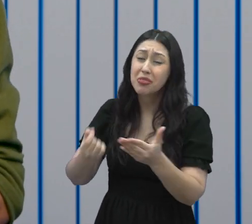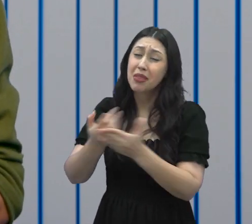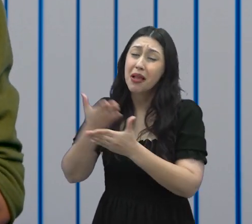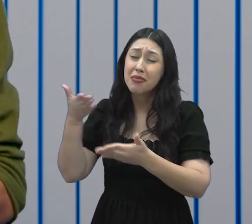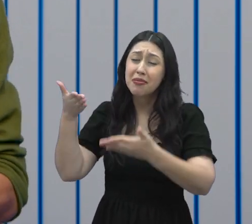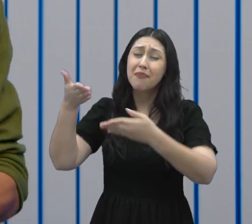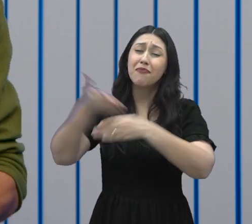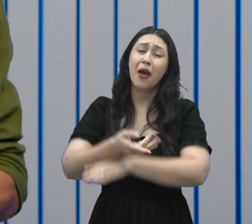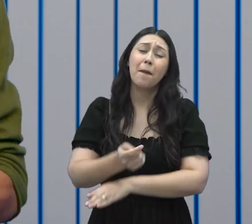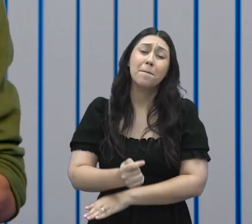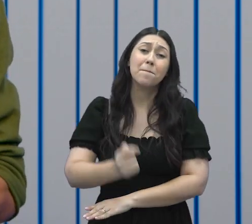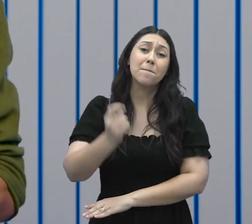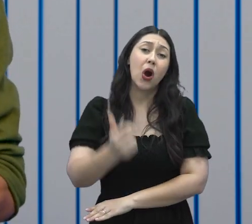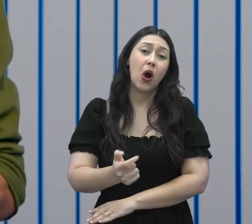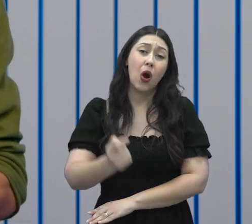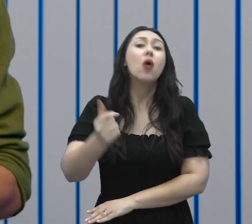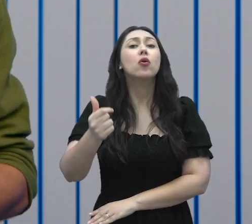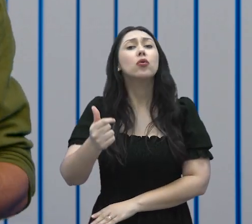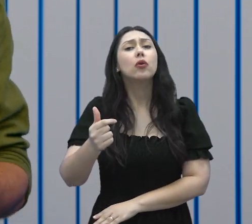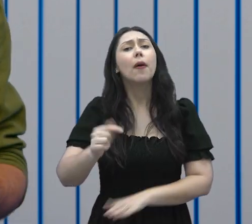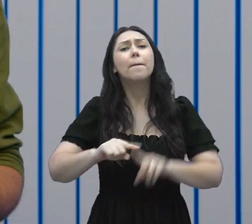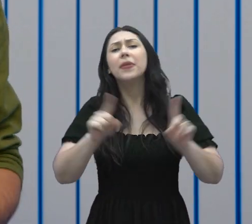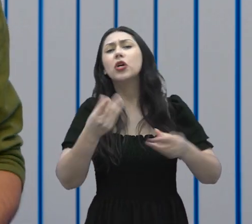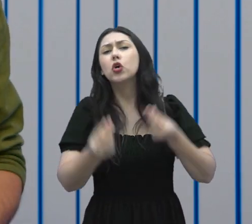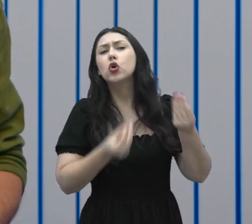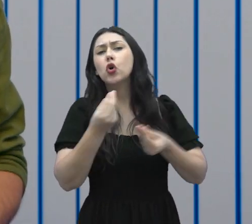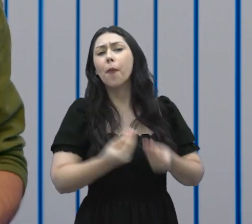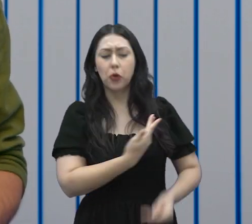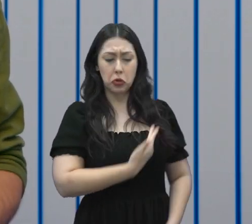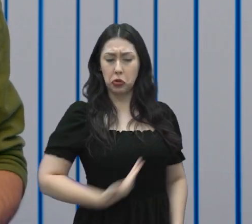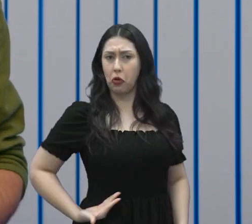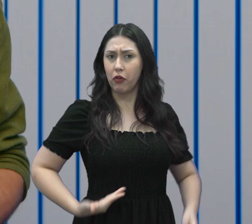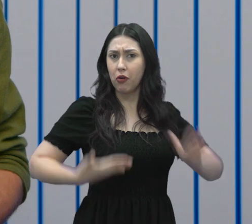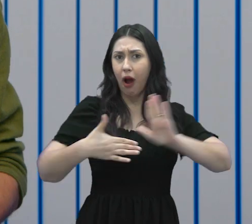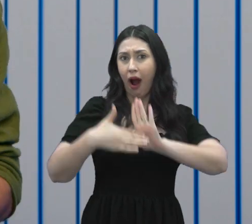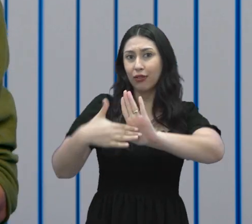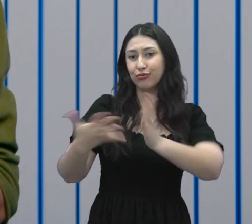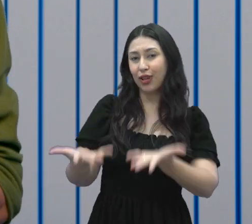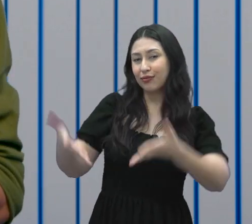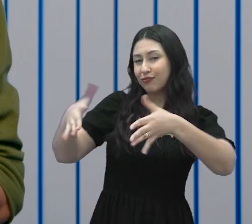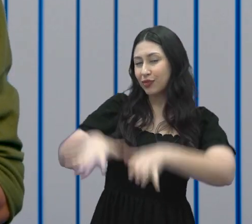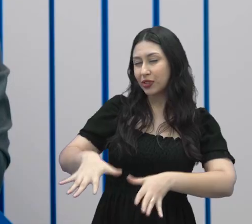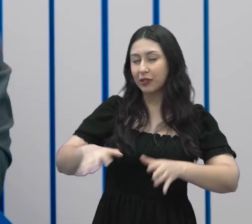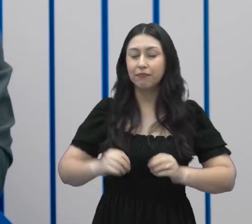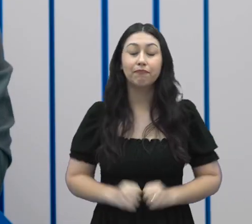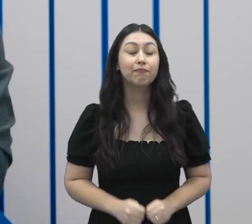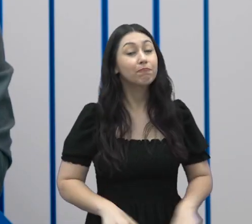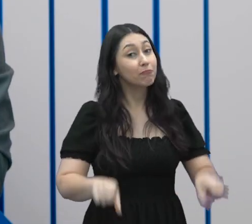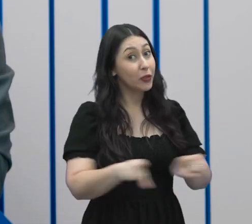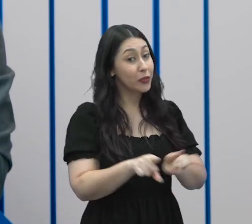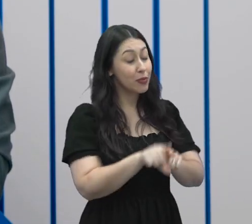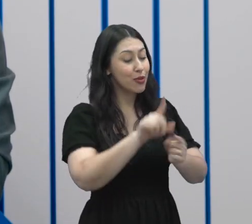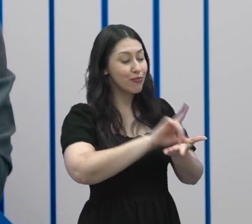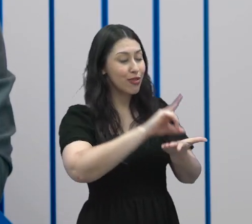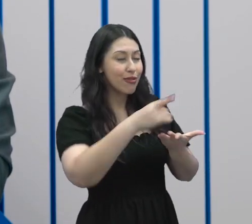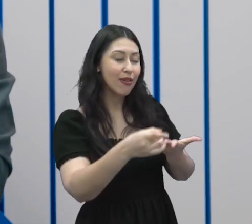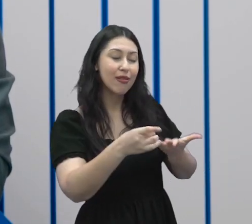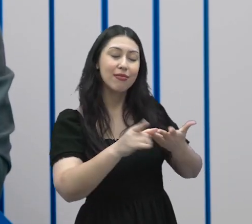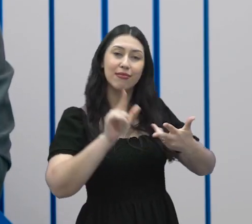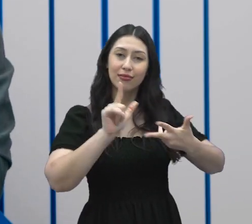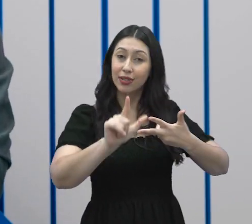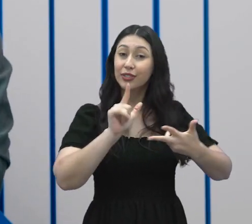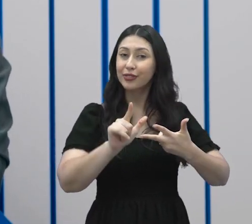do acesso a bens e serviços e qual o papel do poder público na busca por inclusão? Tem ainda o